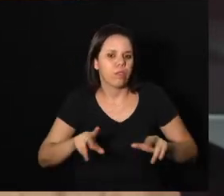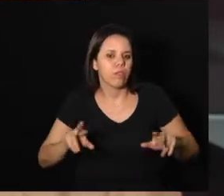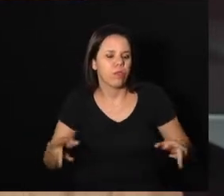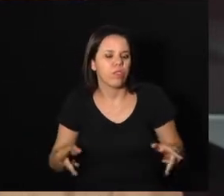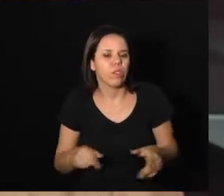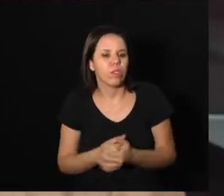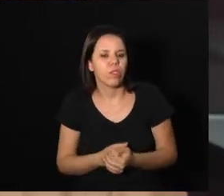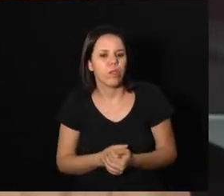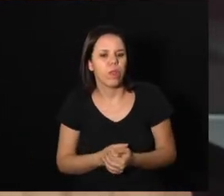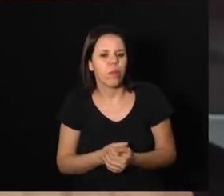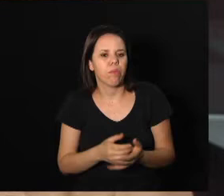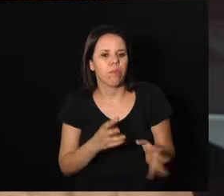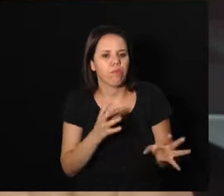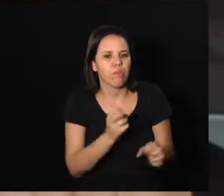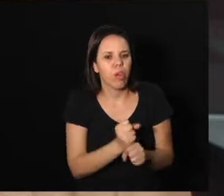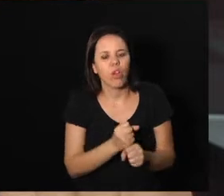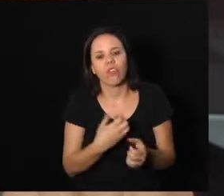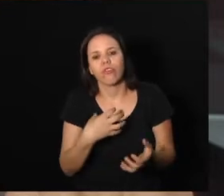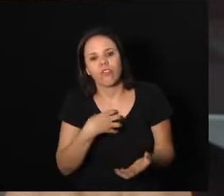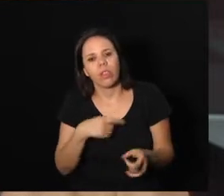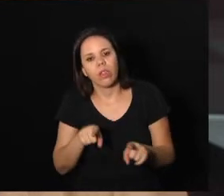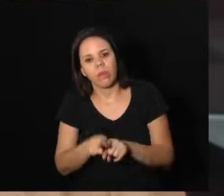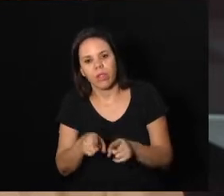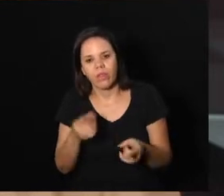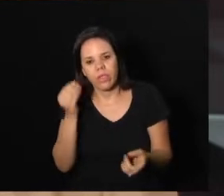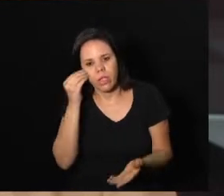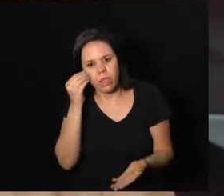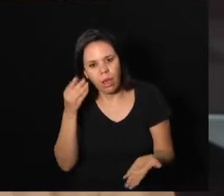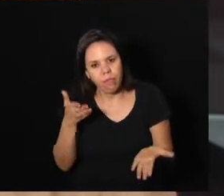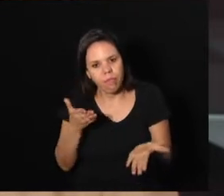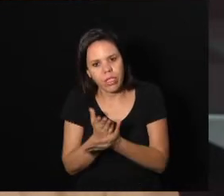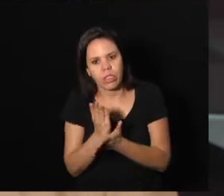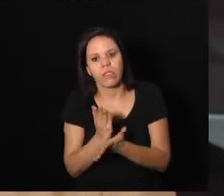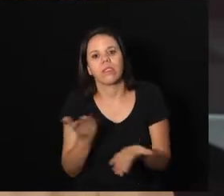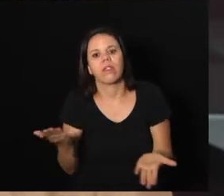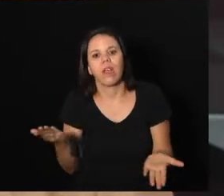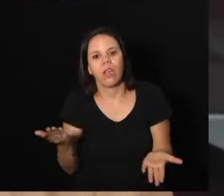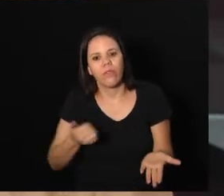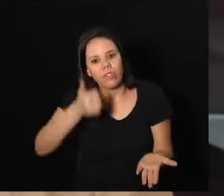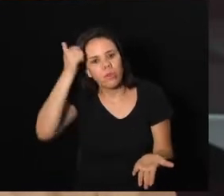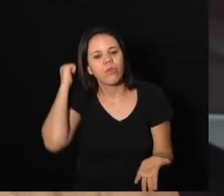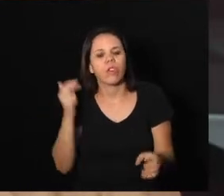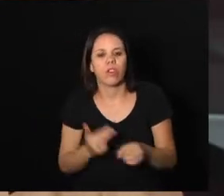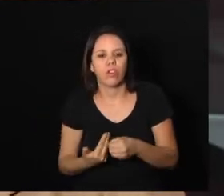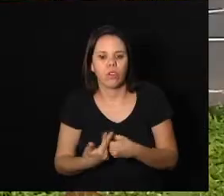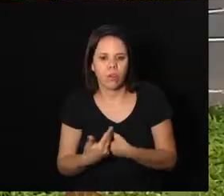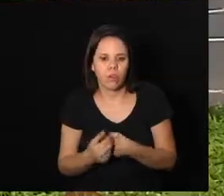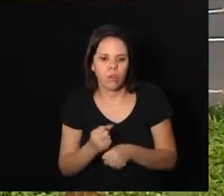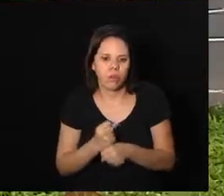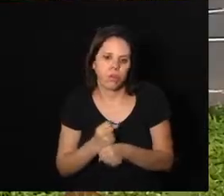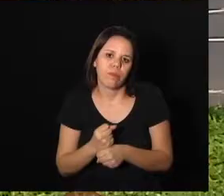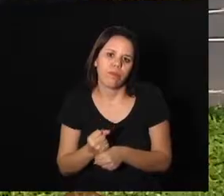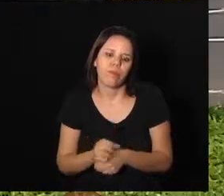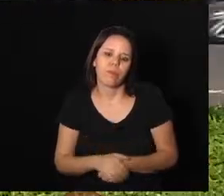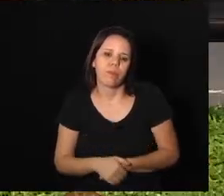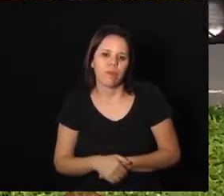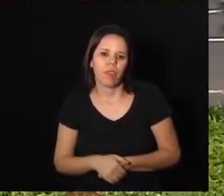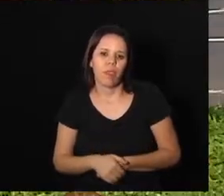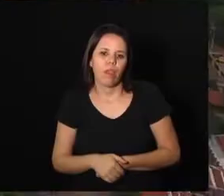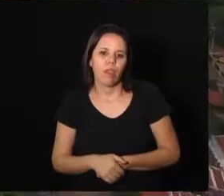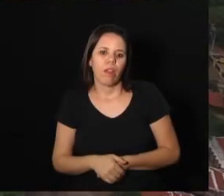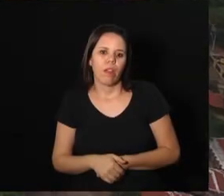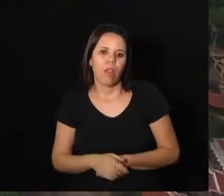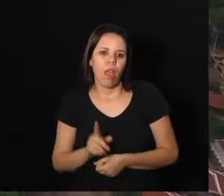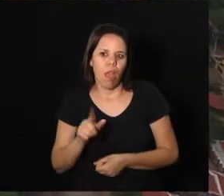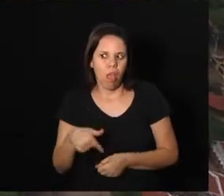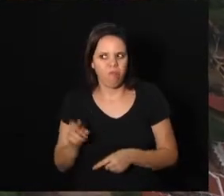diferentes pontuações e formas de estar tentando fazer o ingresso aqui na Unicamp daqui a uns anos. A Unicamp é